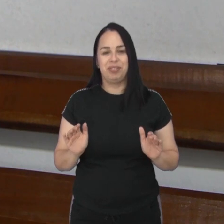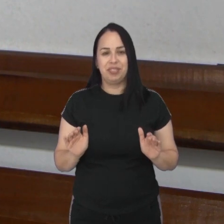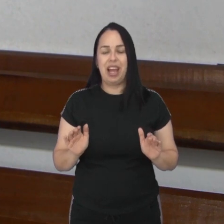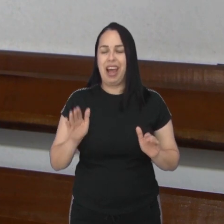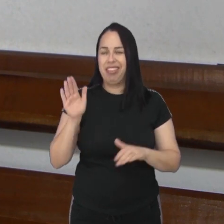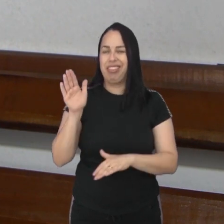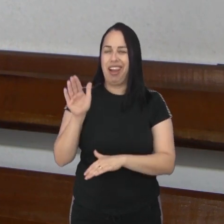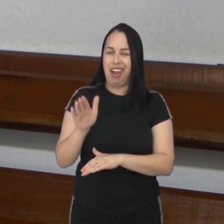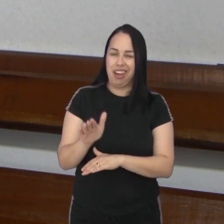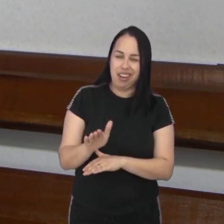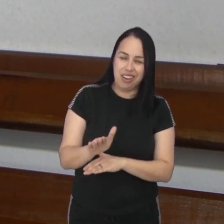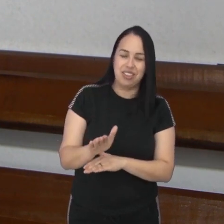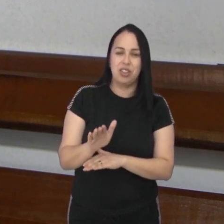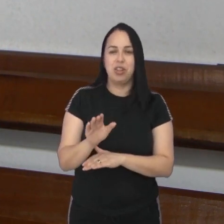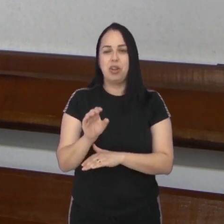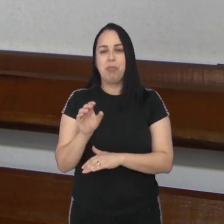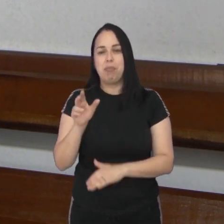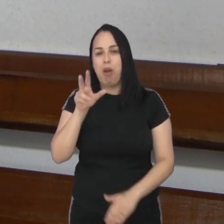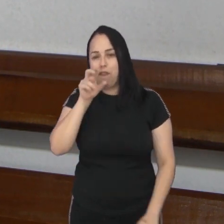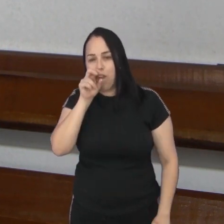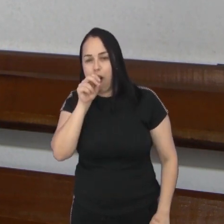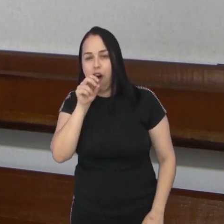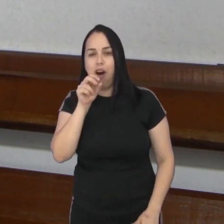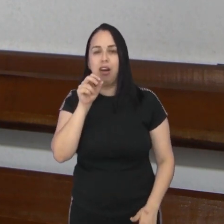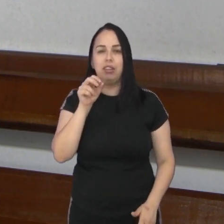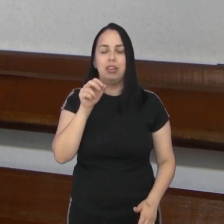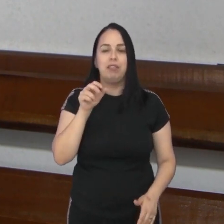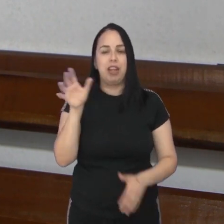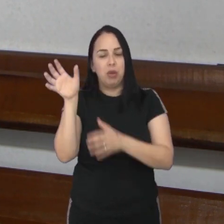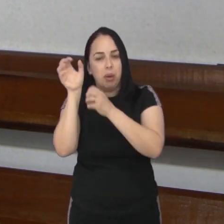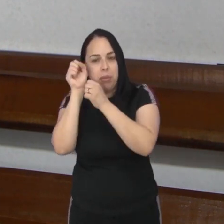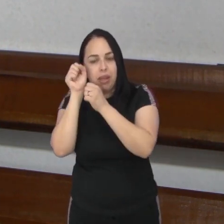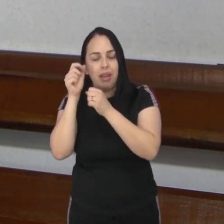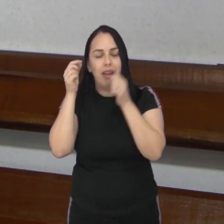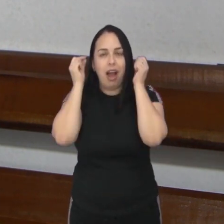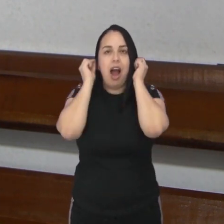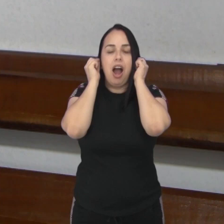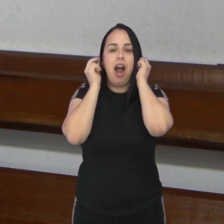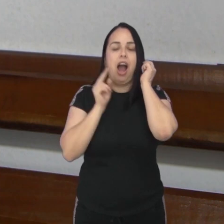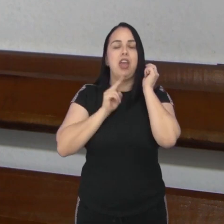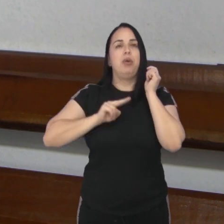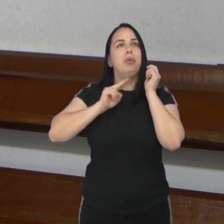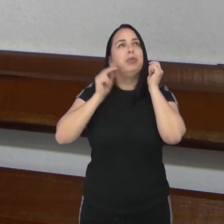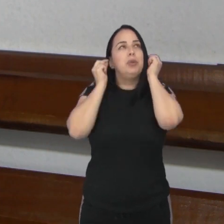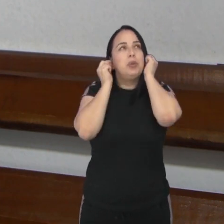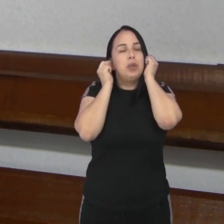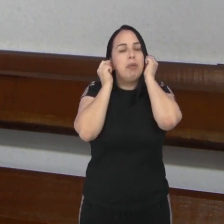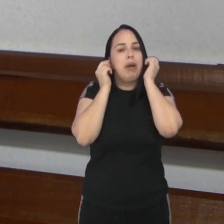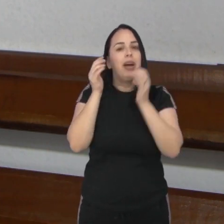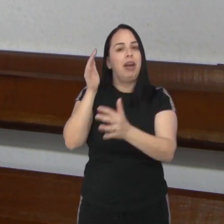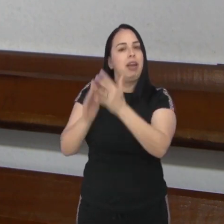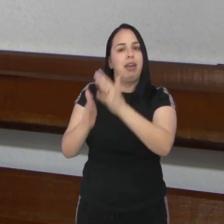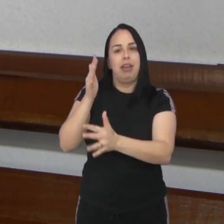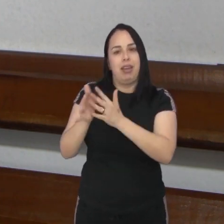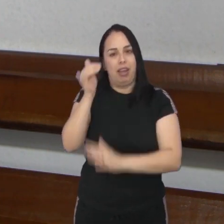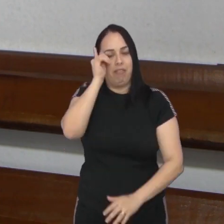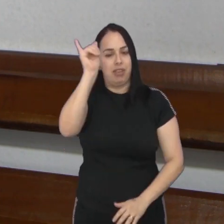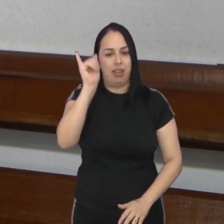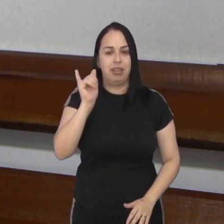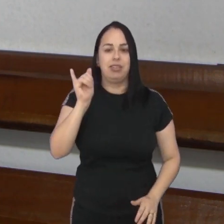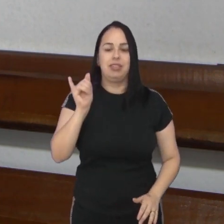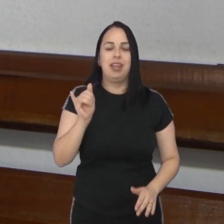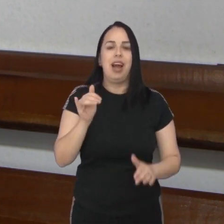começa a ficar mais de tarde, assim, às vezes meu avô, minha avó vai dormir, daí eu coloco fone pra não atrapalhar